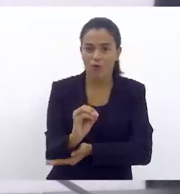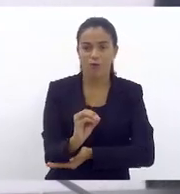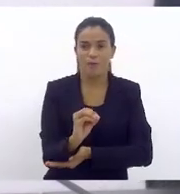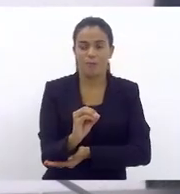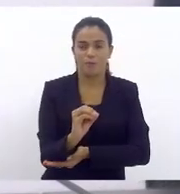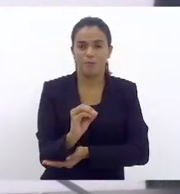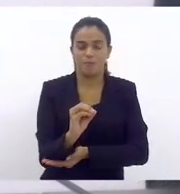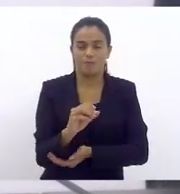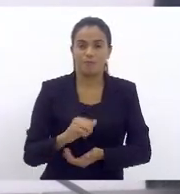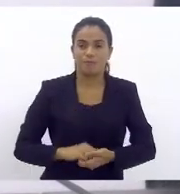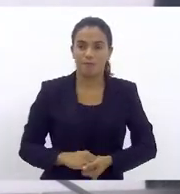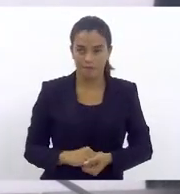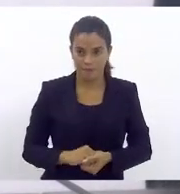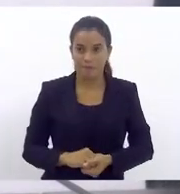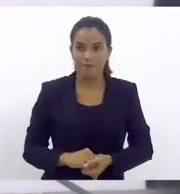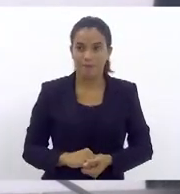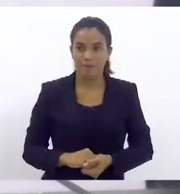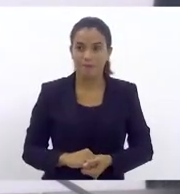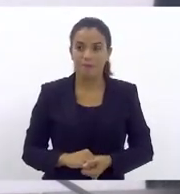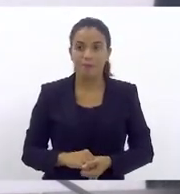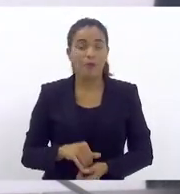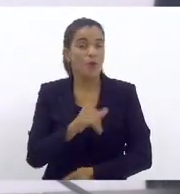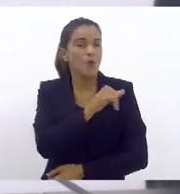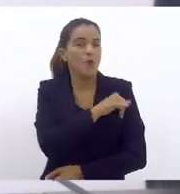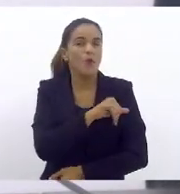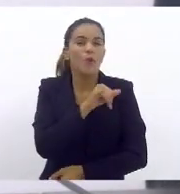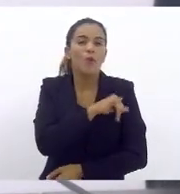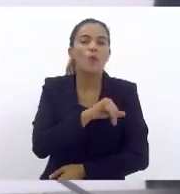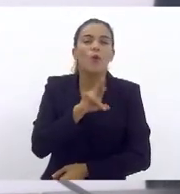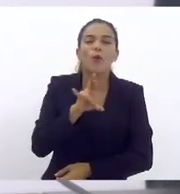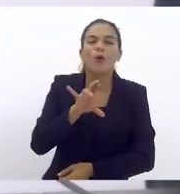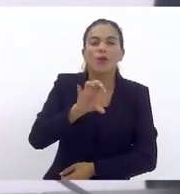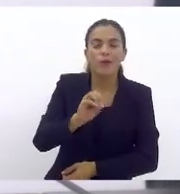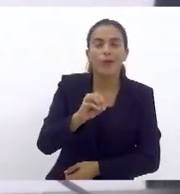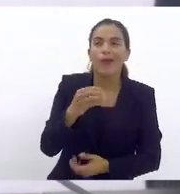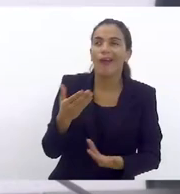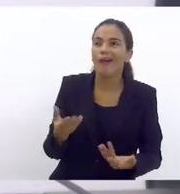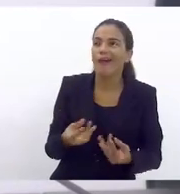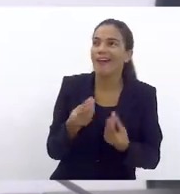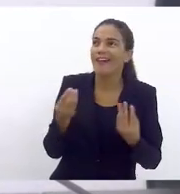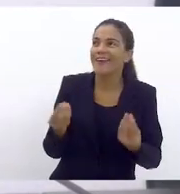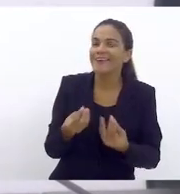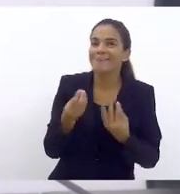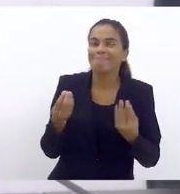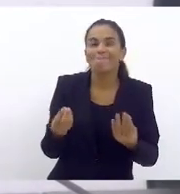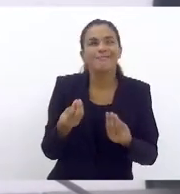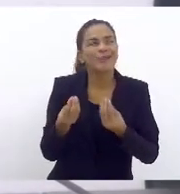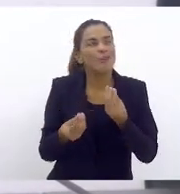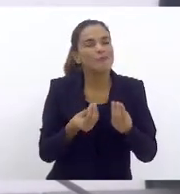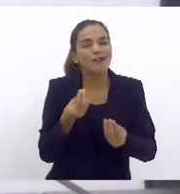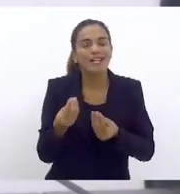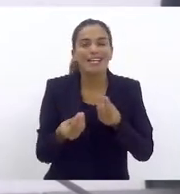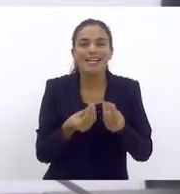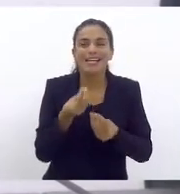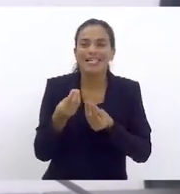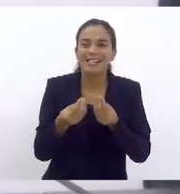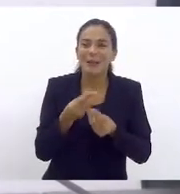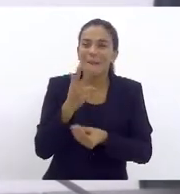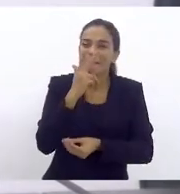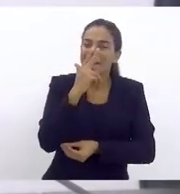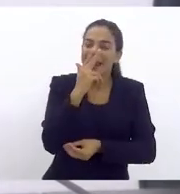nesta casa né O Rio de Janeiro é aquela coisa tem muitas coisas como é que é só